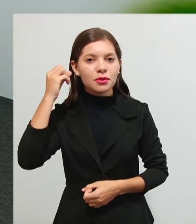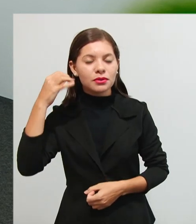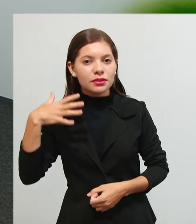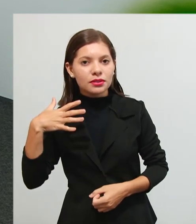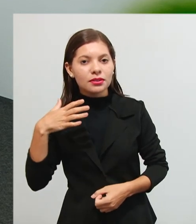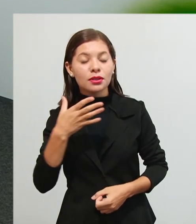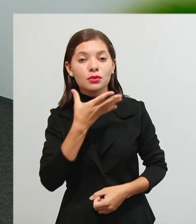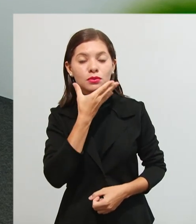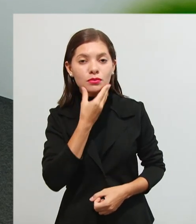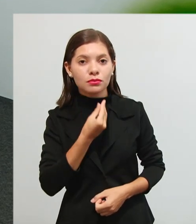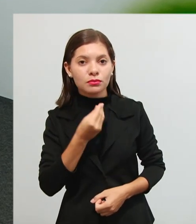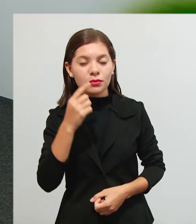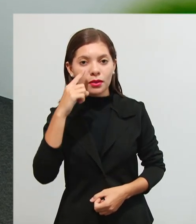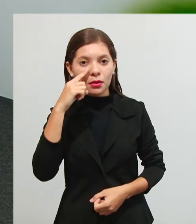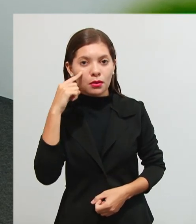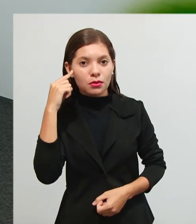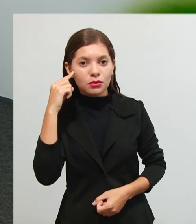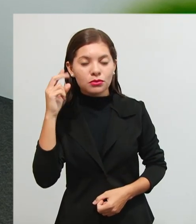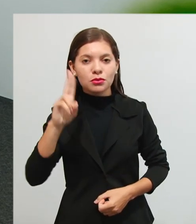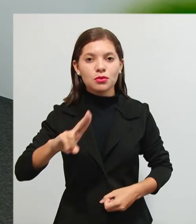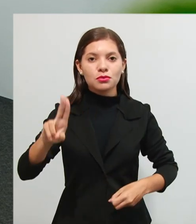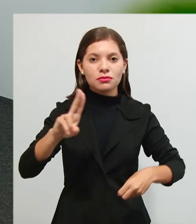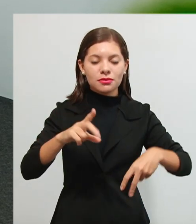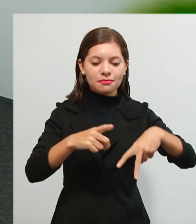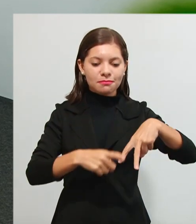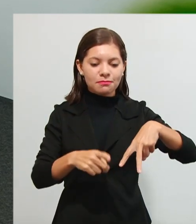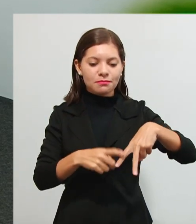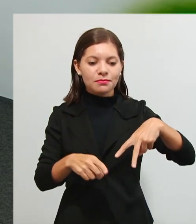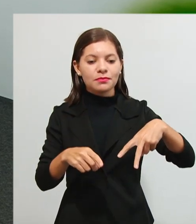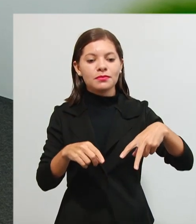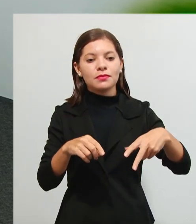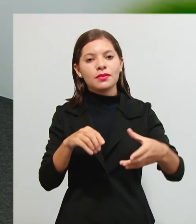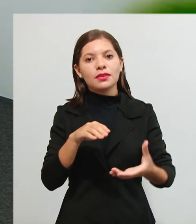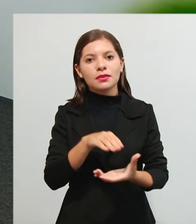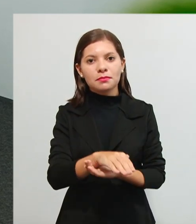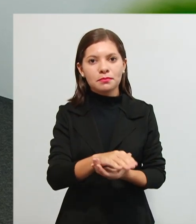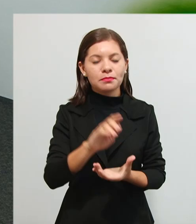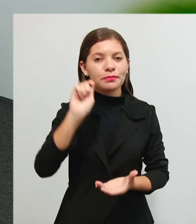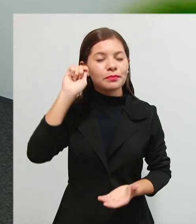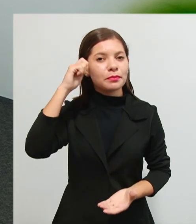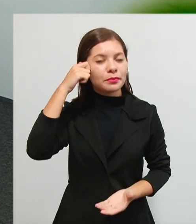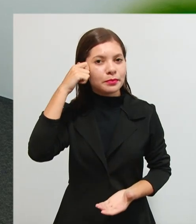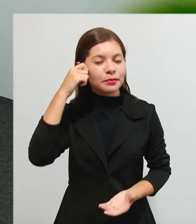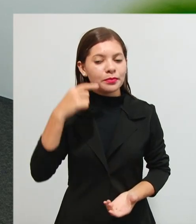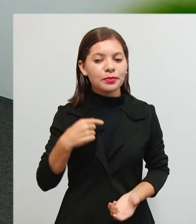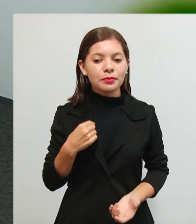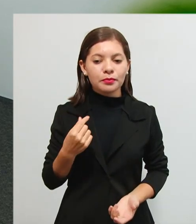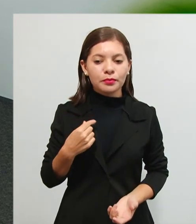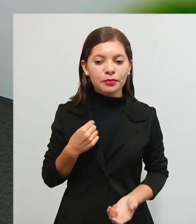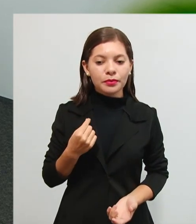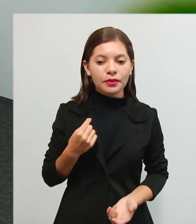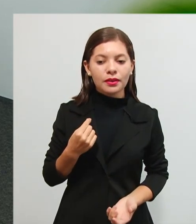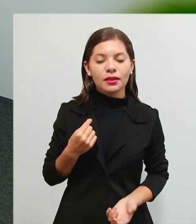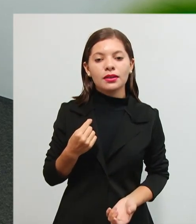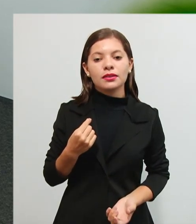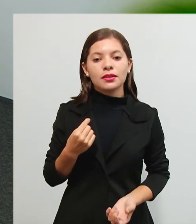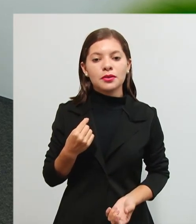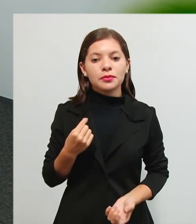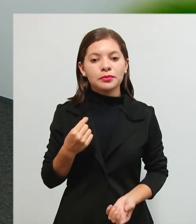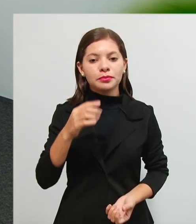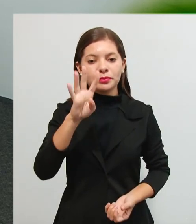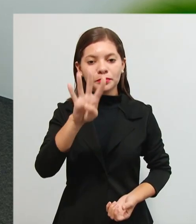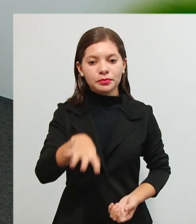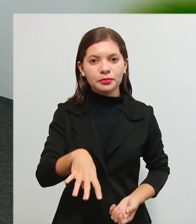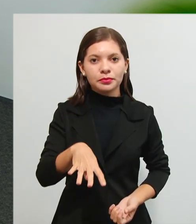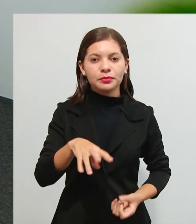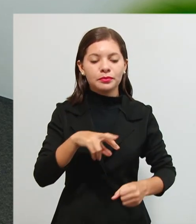homem, loiro, estou trajando uma calça jeans, sapatos pretos e uma camisa social listrada